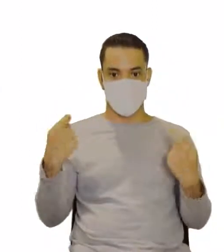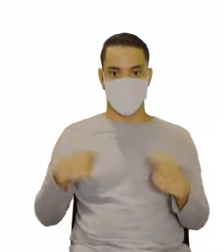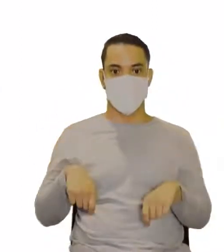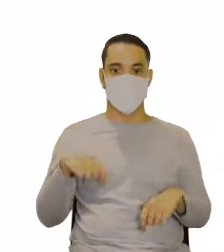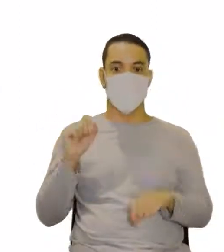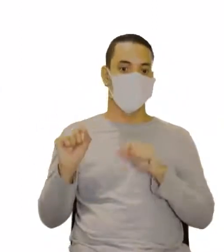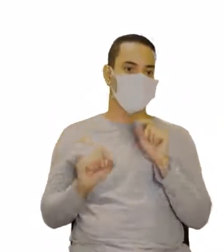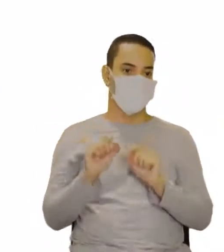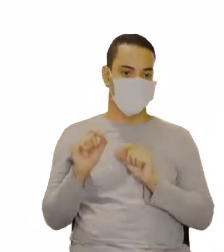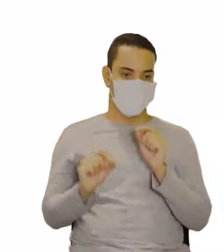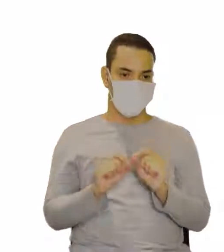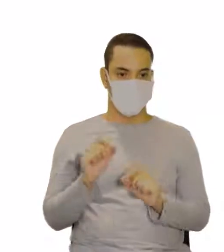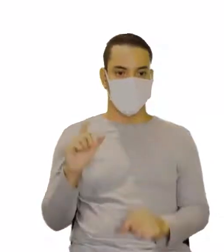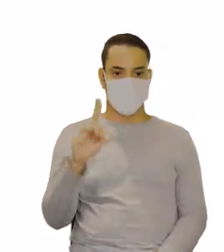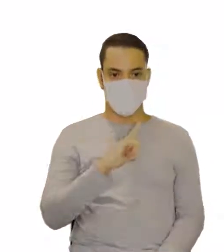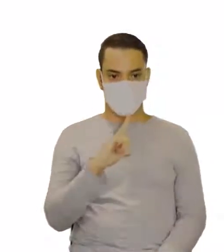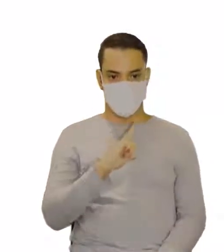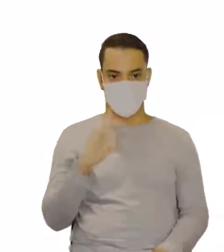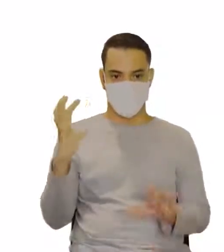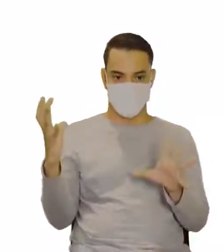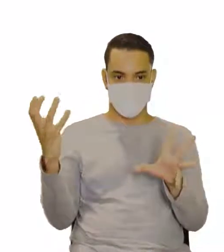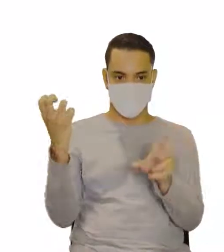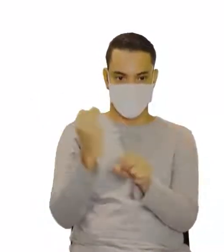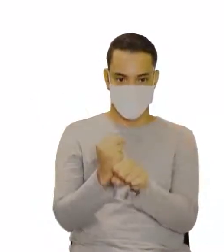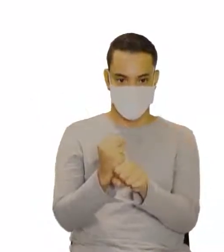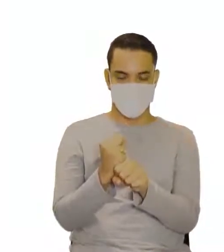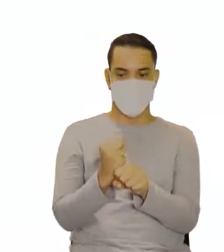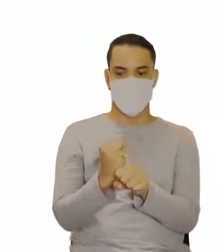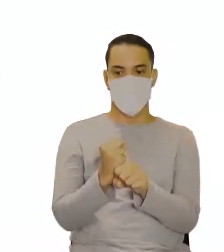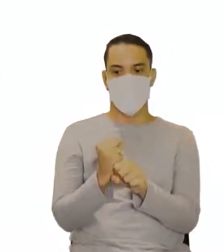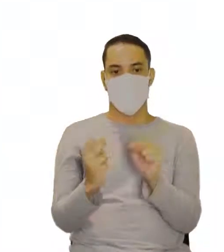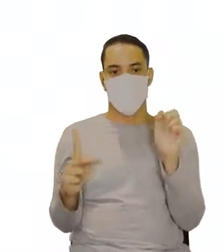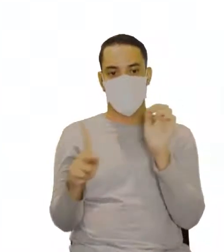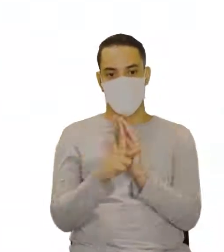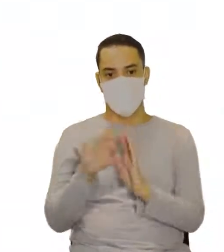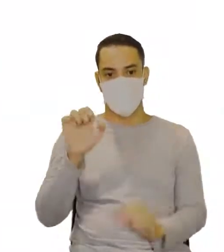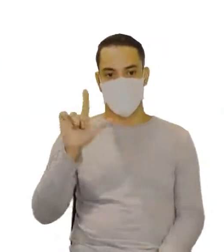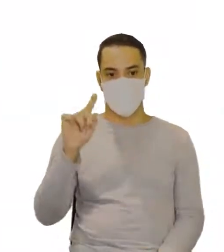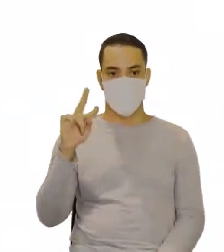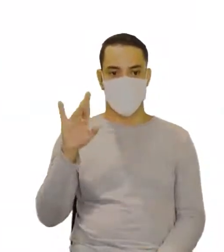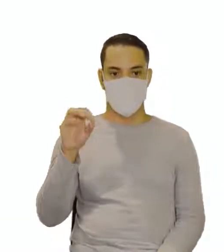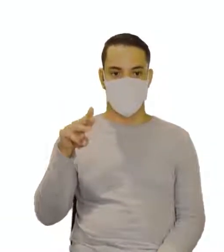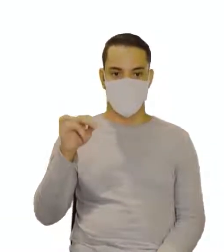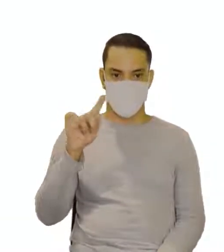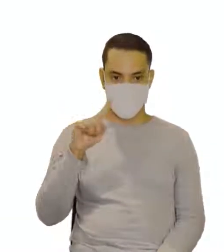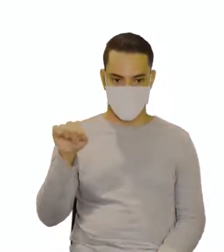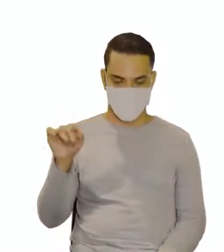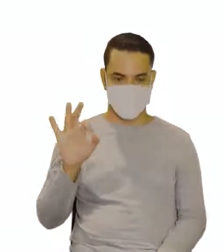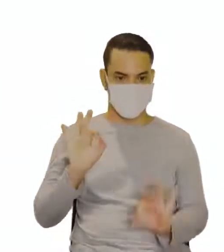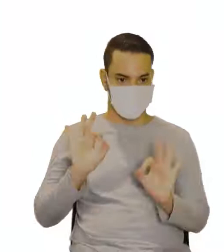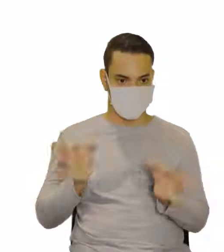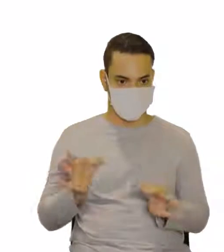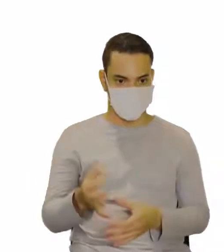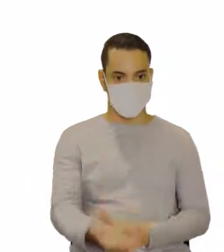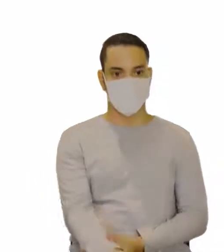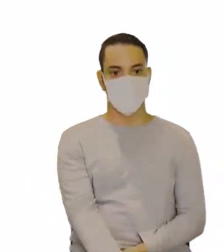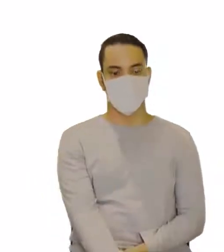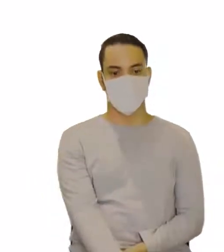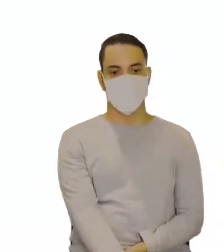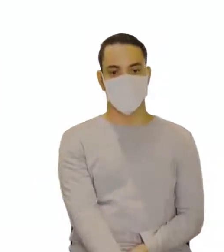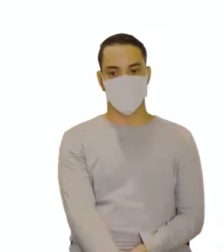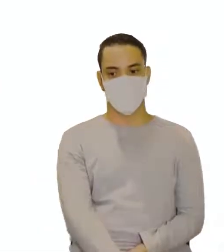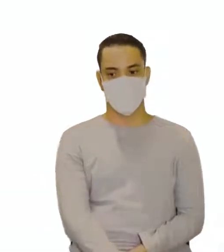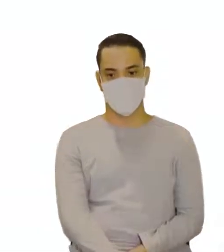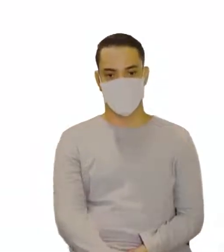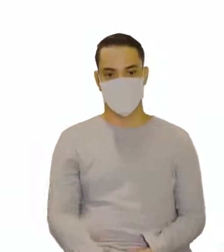seguinte. Nós vamos ter aqui a somatória da eletromotriz, ok? E aqui